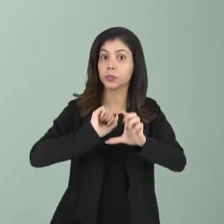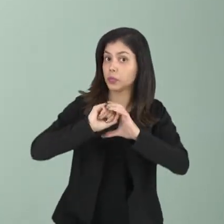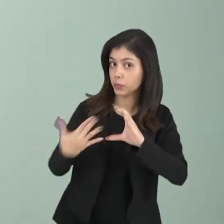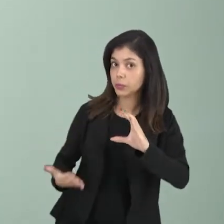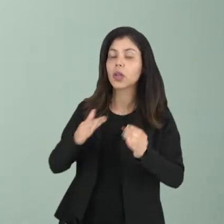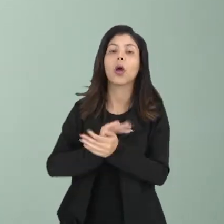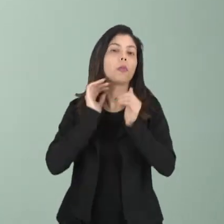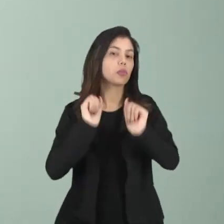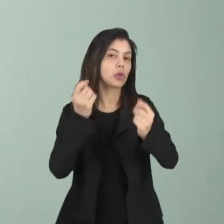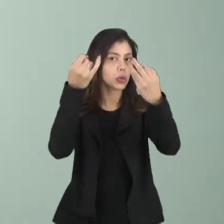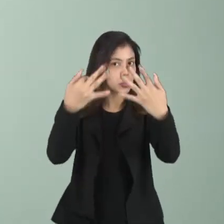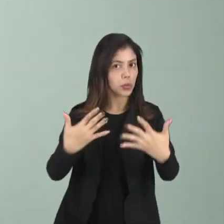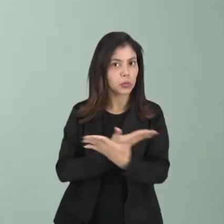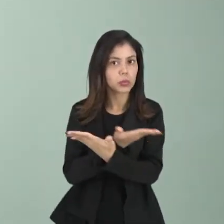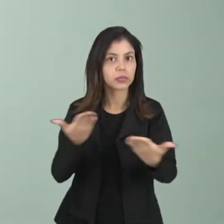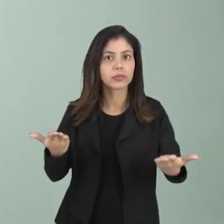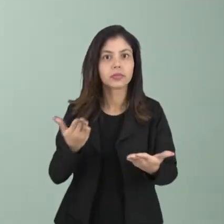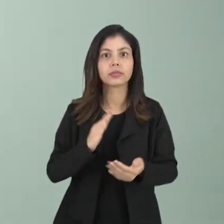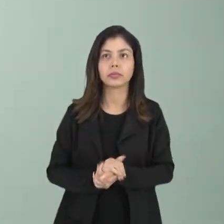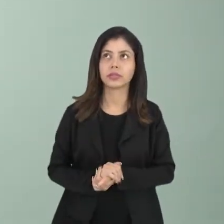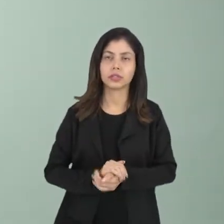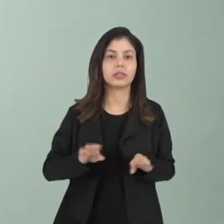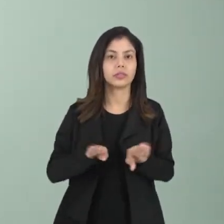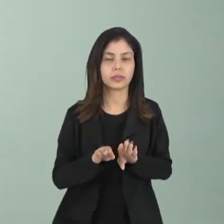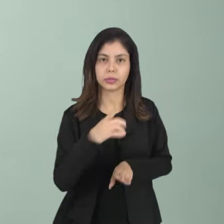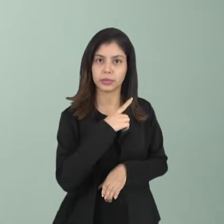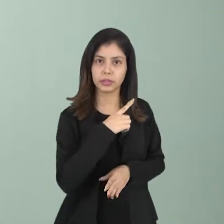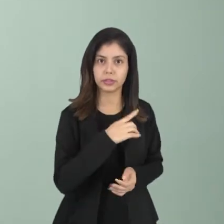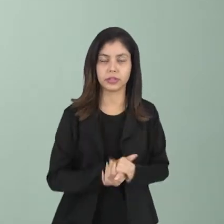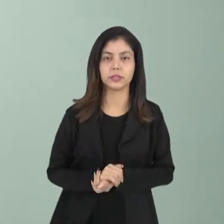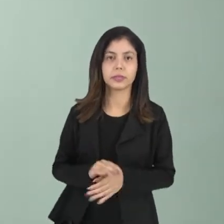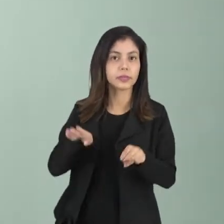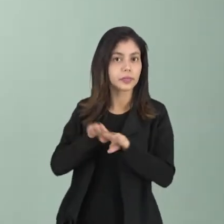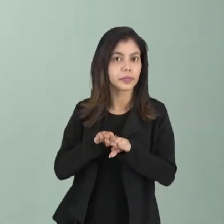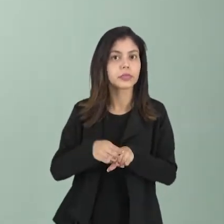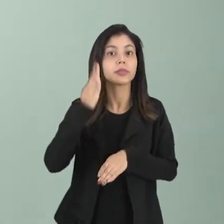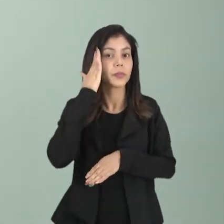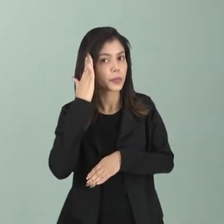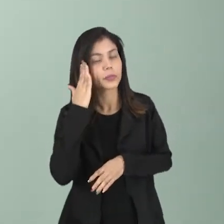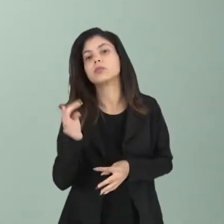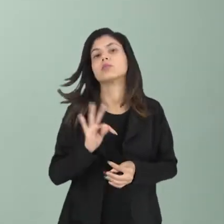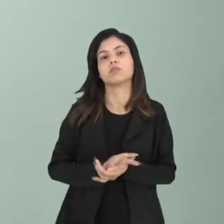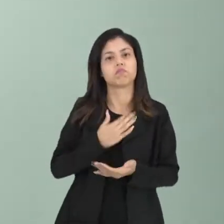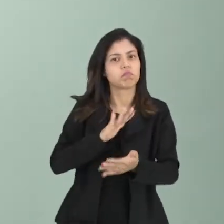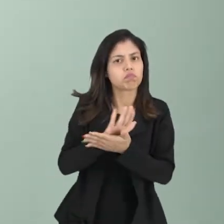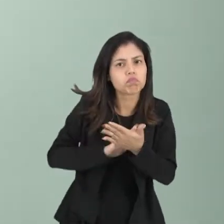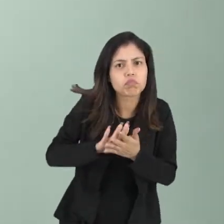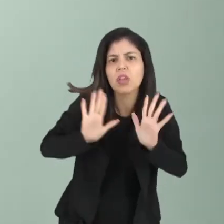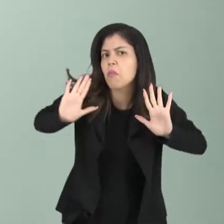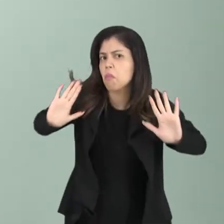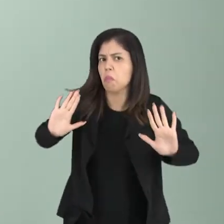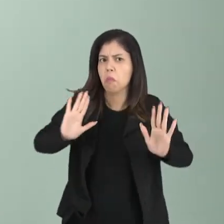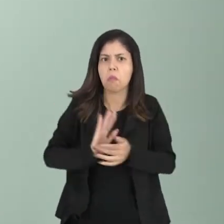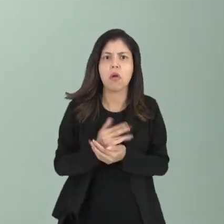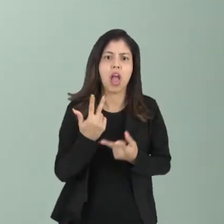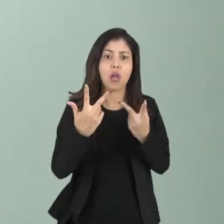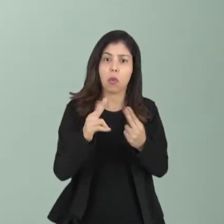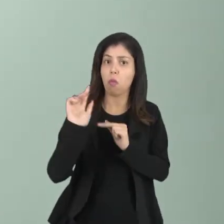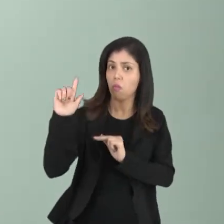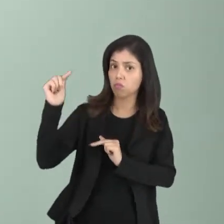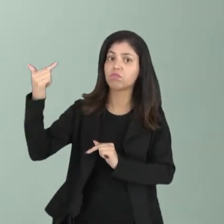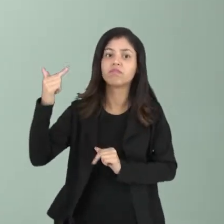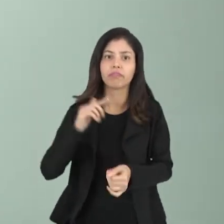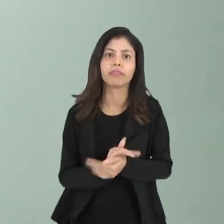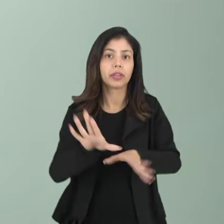eu poderia mencionar. Com isso, nós podemos compreender que nenhuma sociedade é igual à